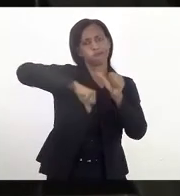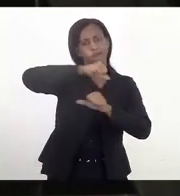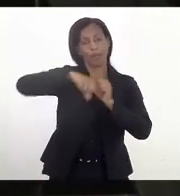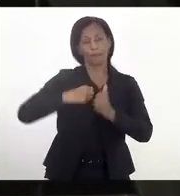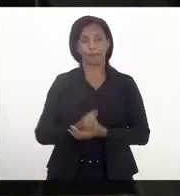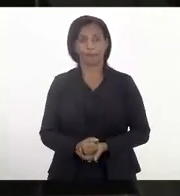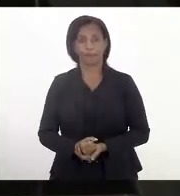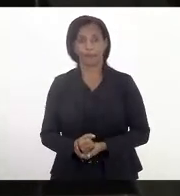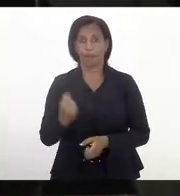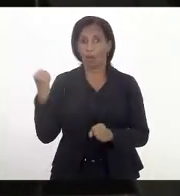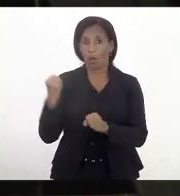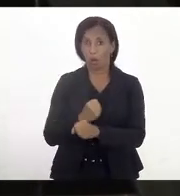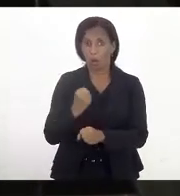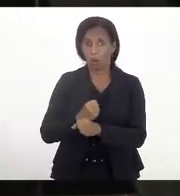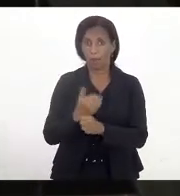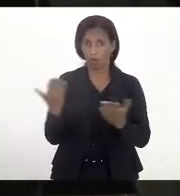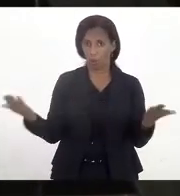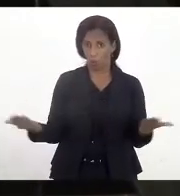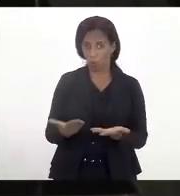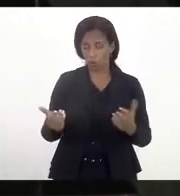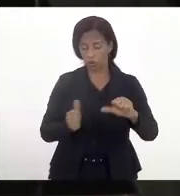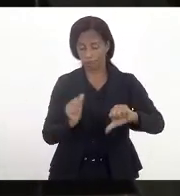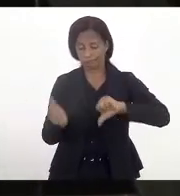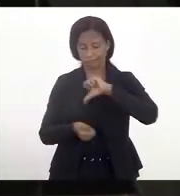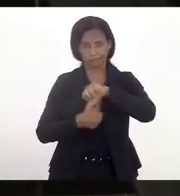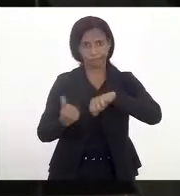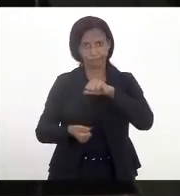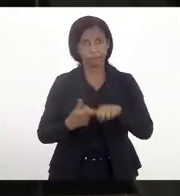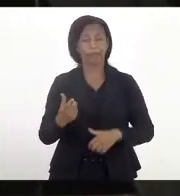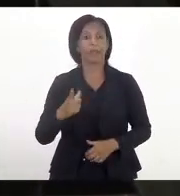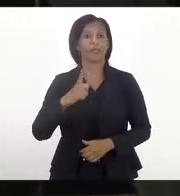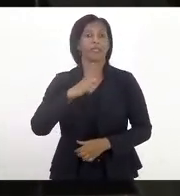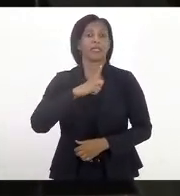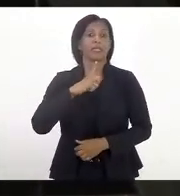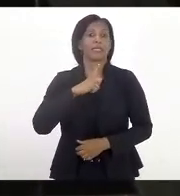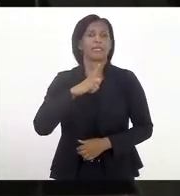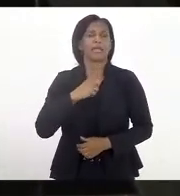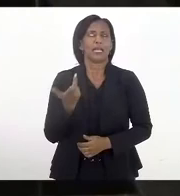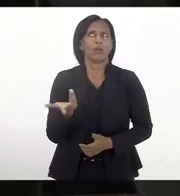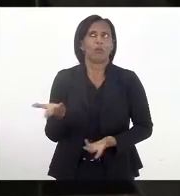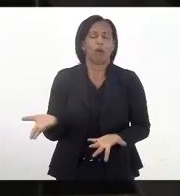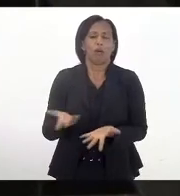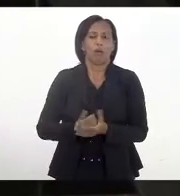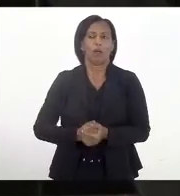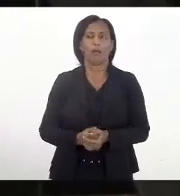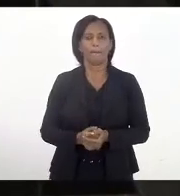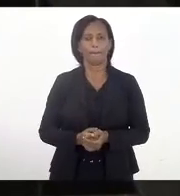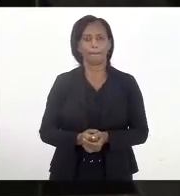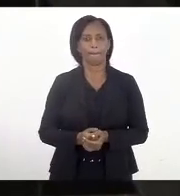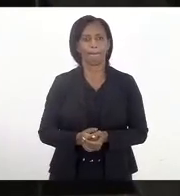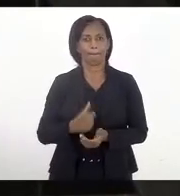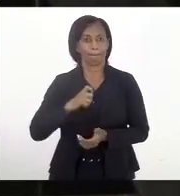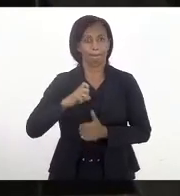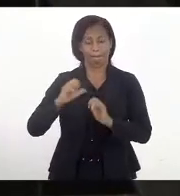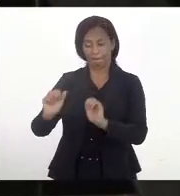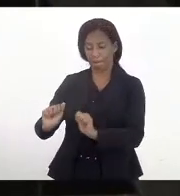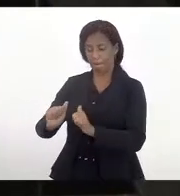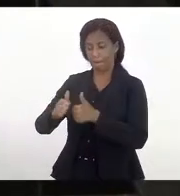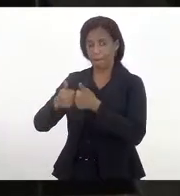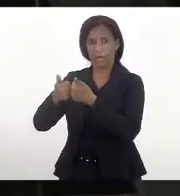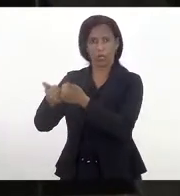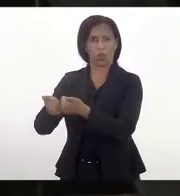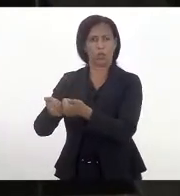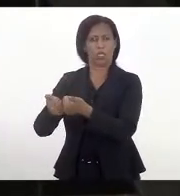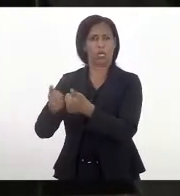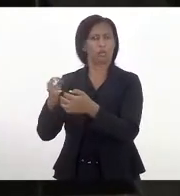hoje tem uma denominação mas por um possa porque quando tem melhorias tecnológicas